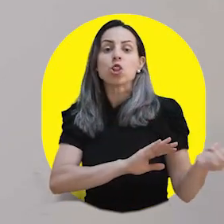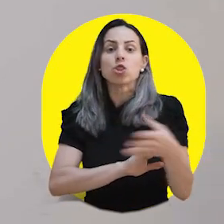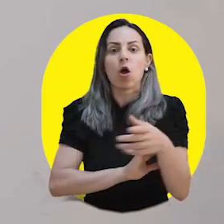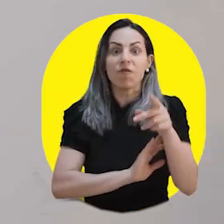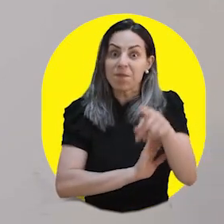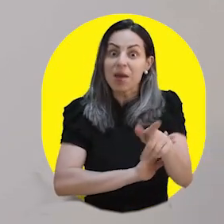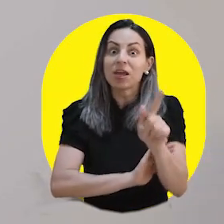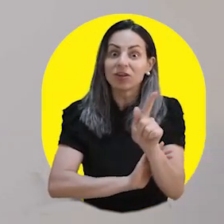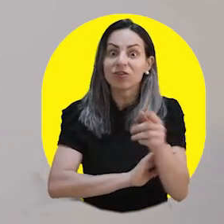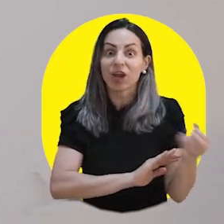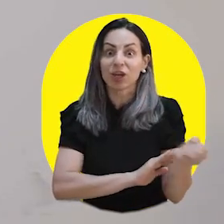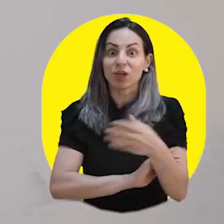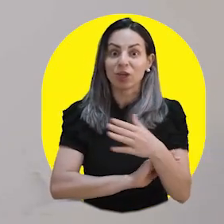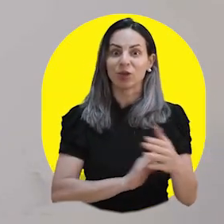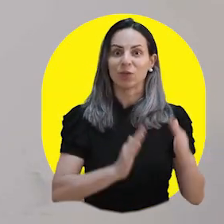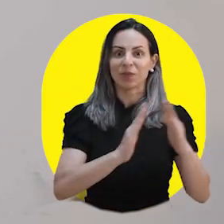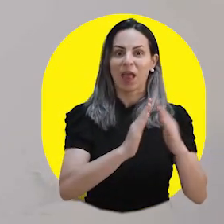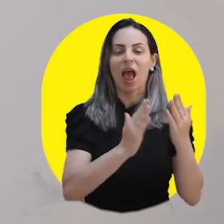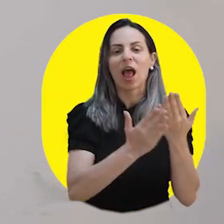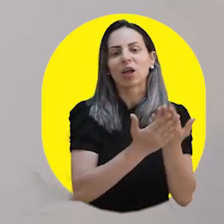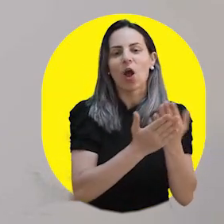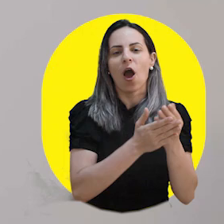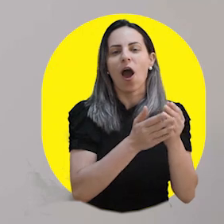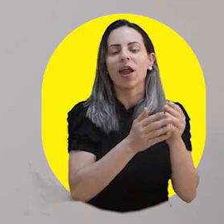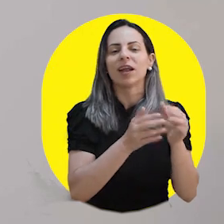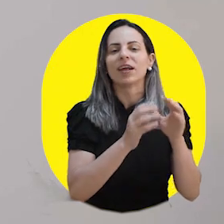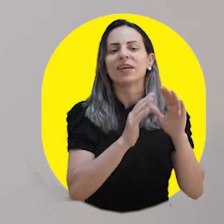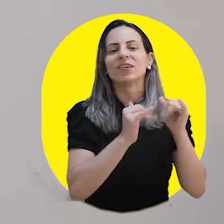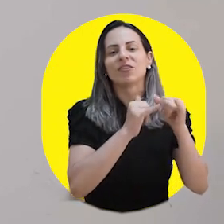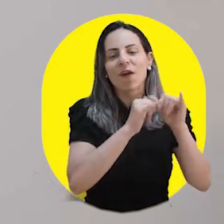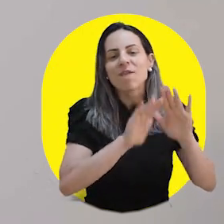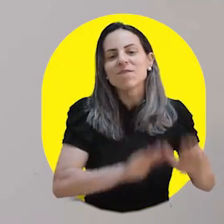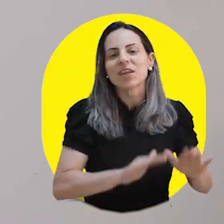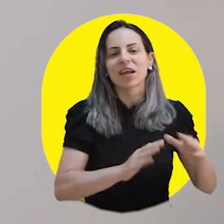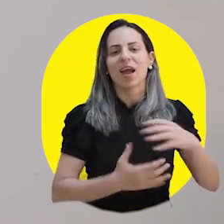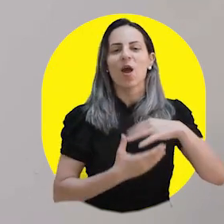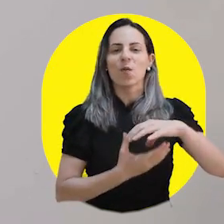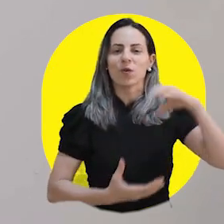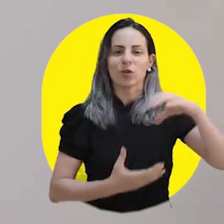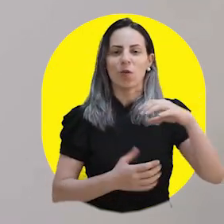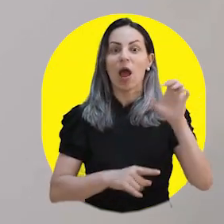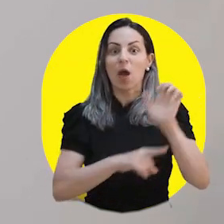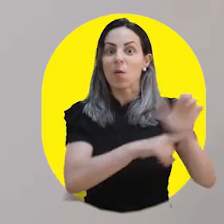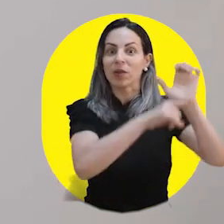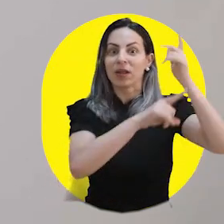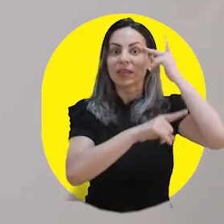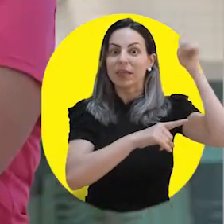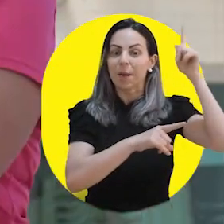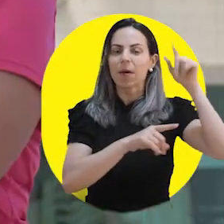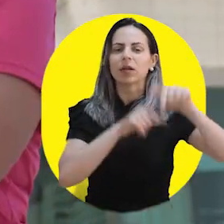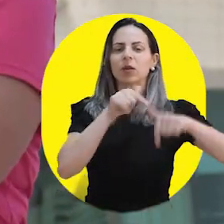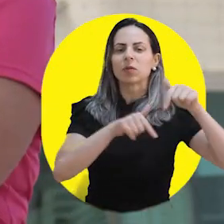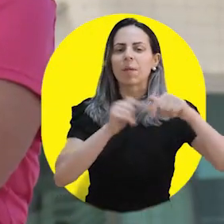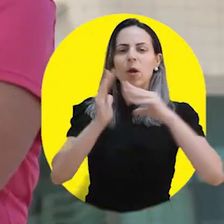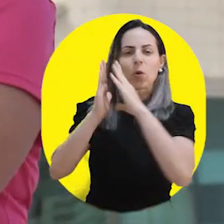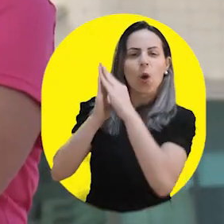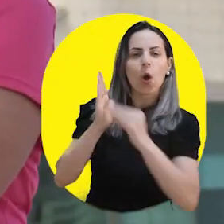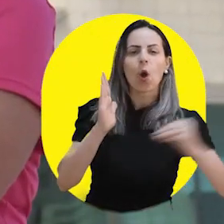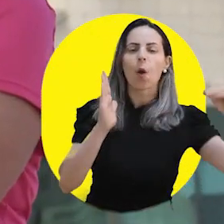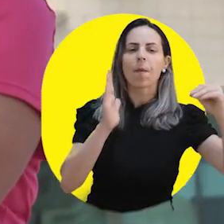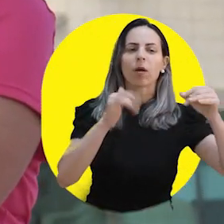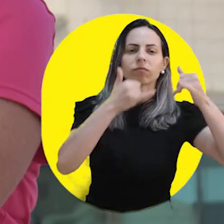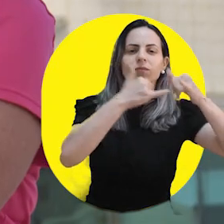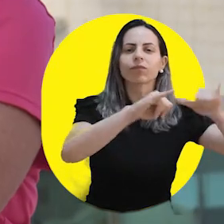programa foi inovador, o Pré-Grande criou a Creche do Idoso, mas o governo do estado fez um trabalho